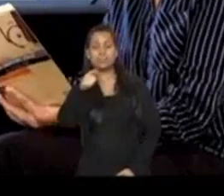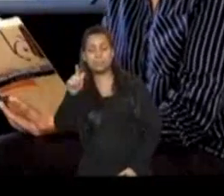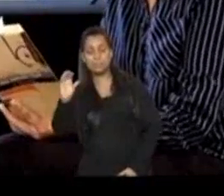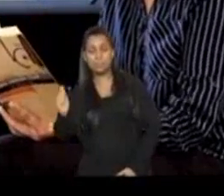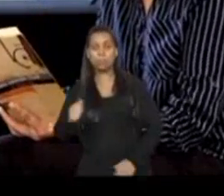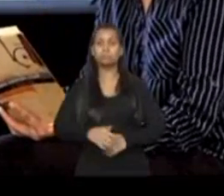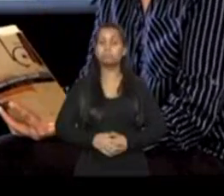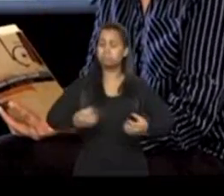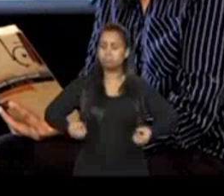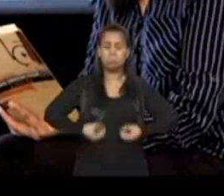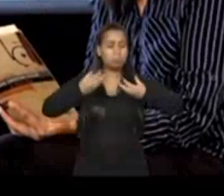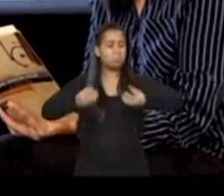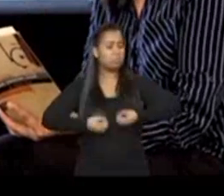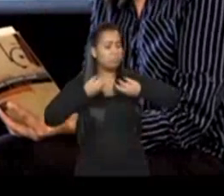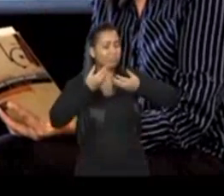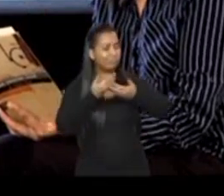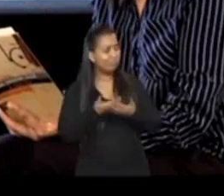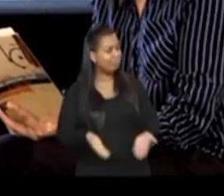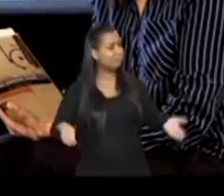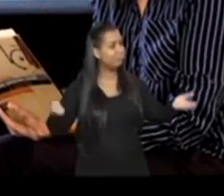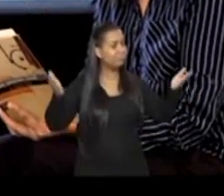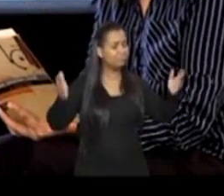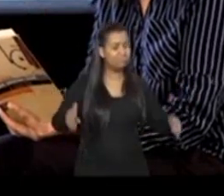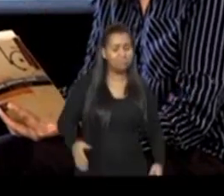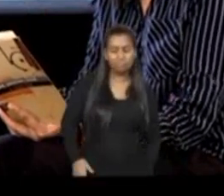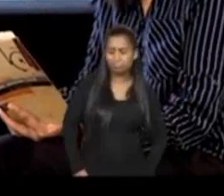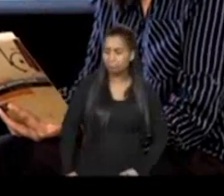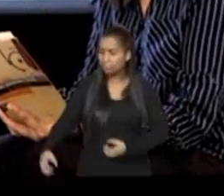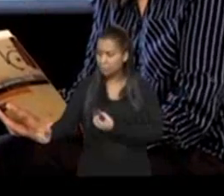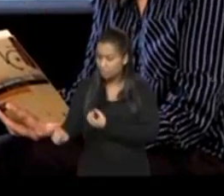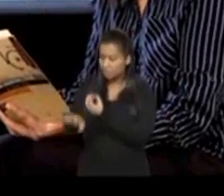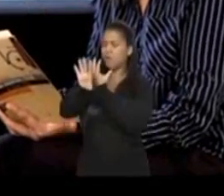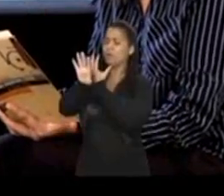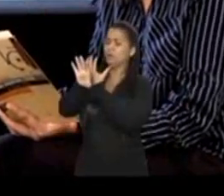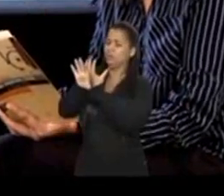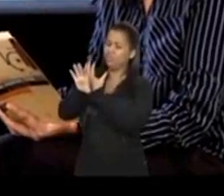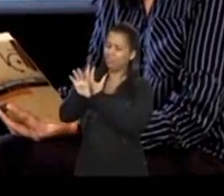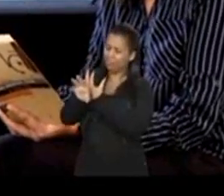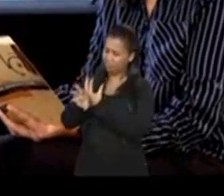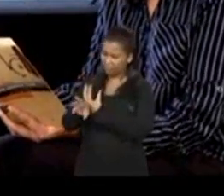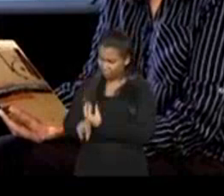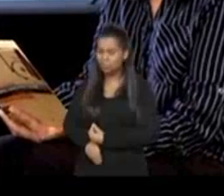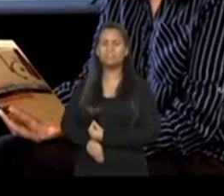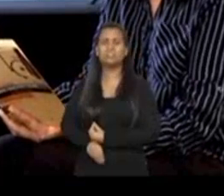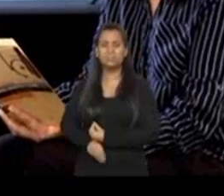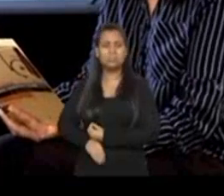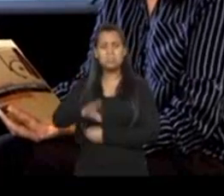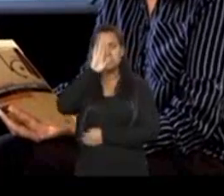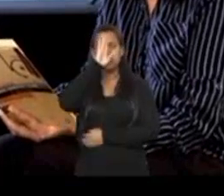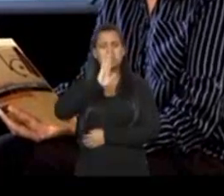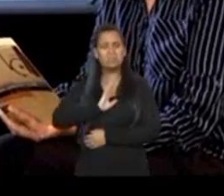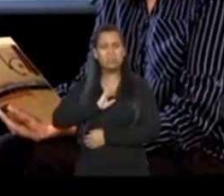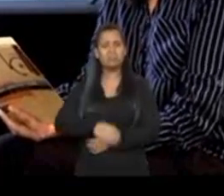Canção. Tantos poemas que perdi, tantos que ouvi de graça pelo telefone, tá